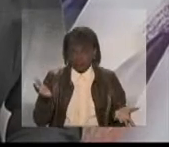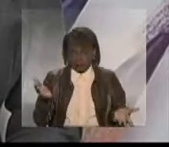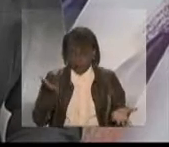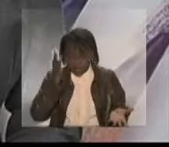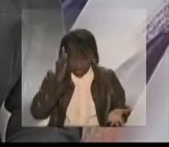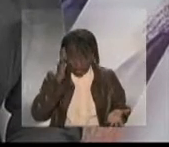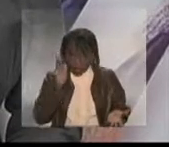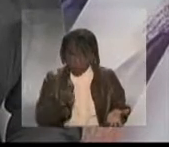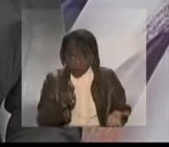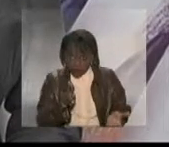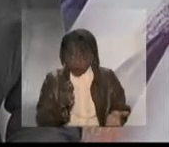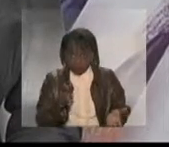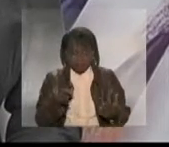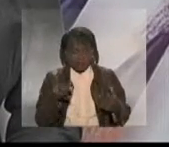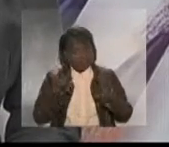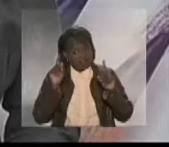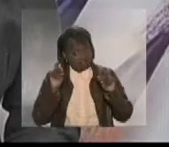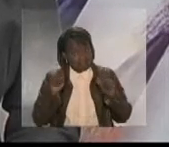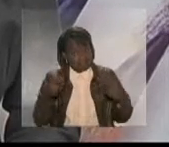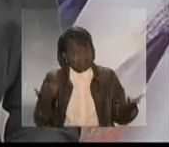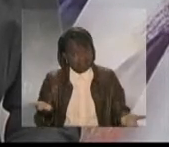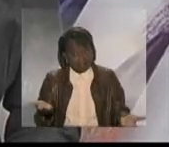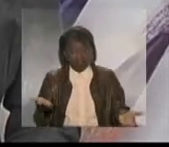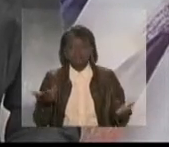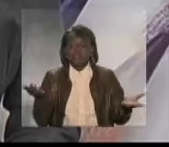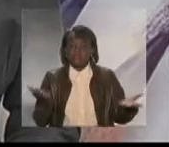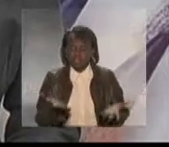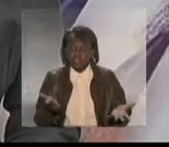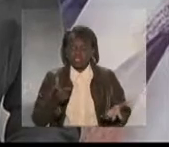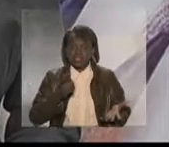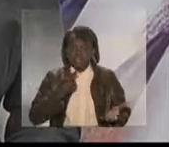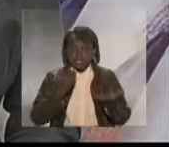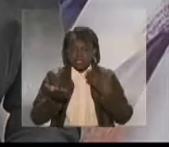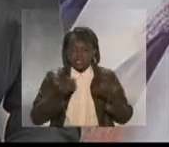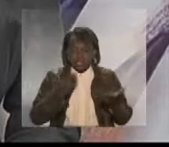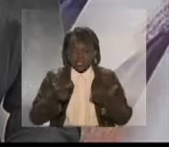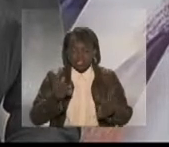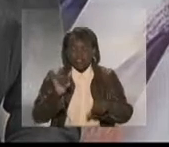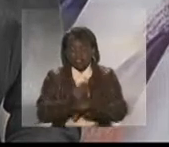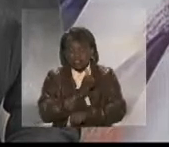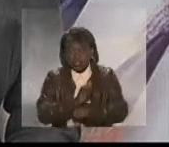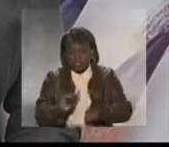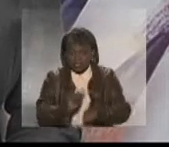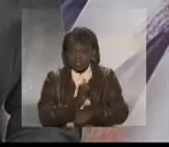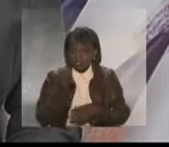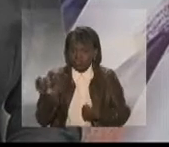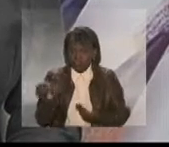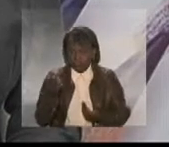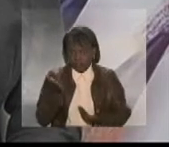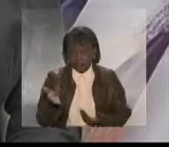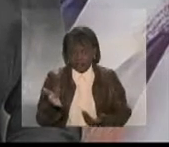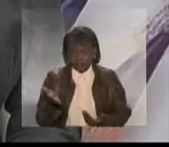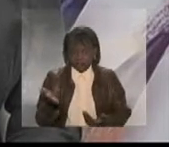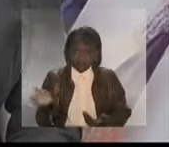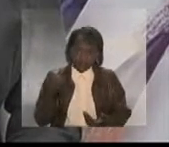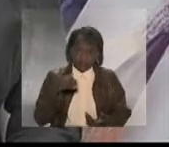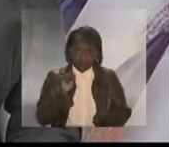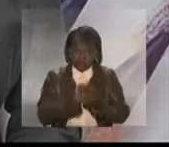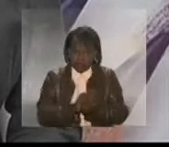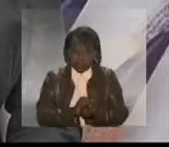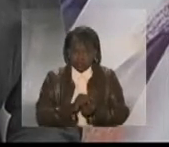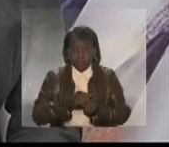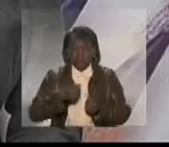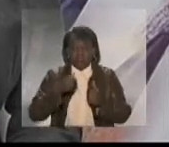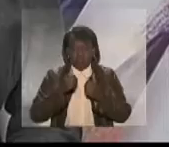espera? Você sabe a resposta? Será? Hoje nós estamos discutindo algumas alternativas para essas meninas. Fica com a